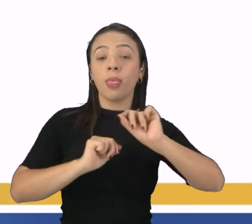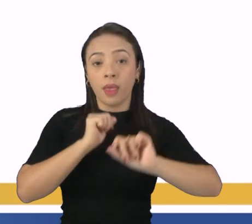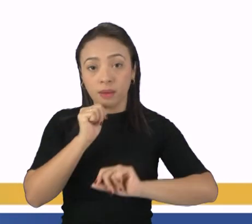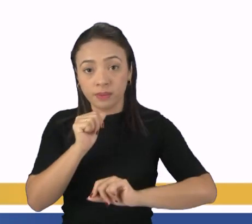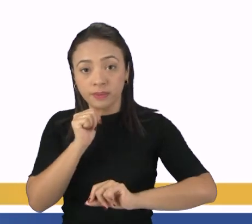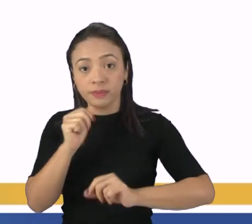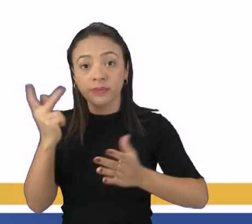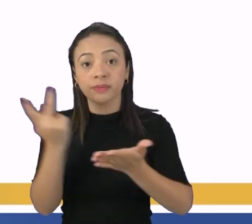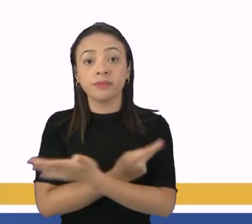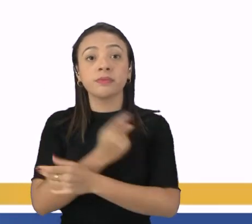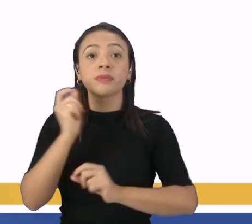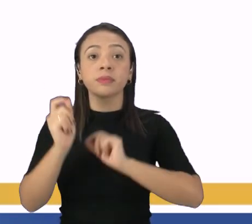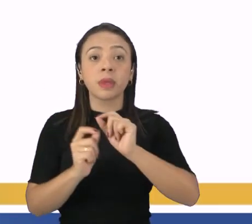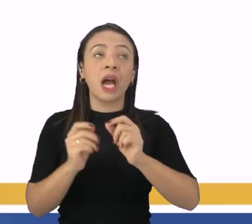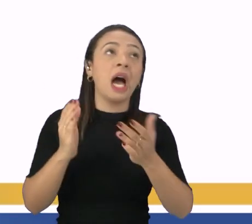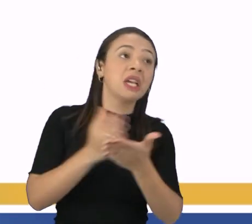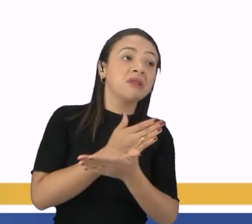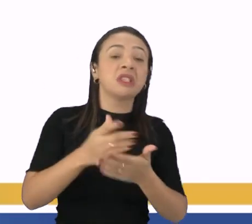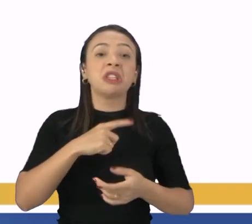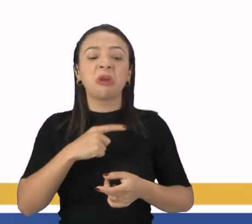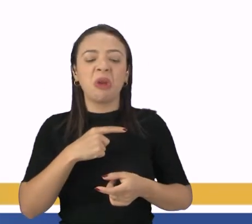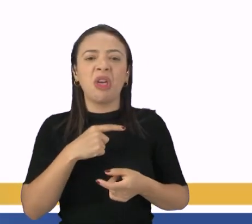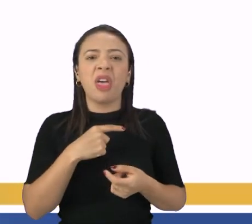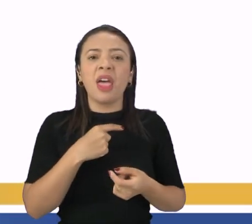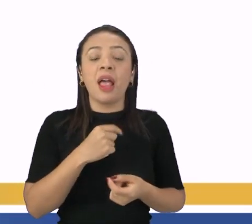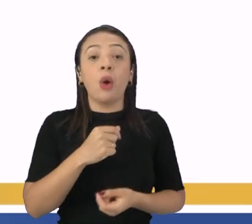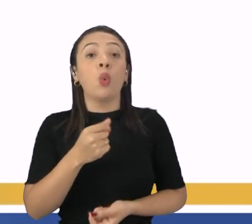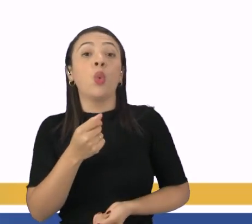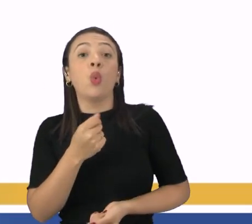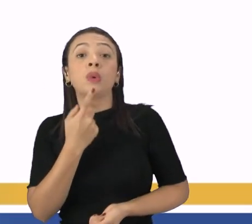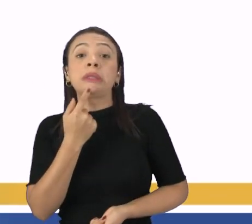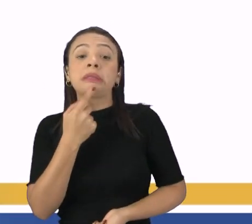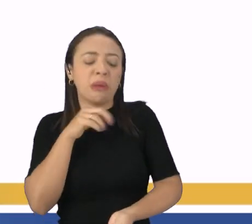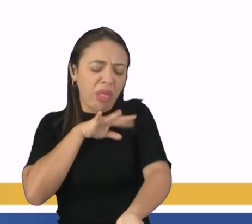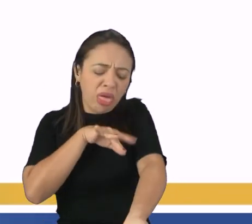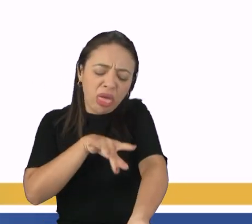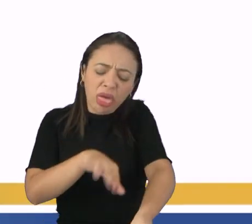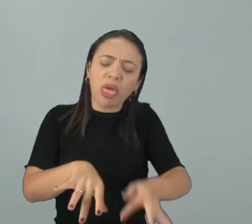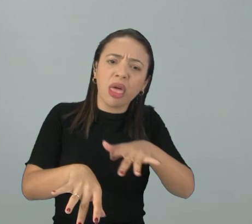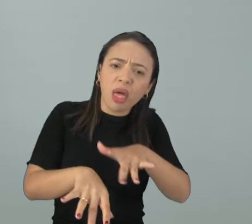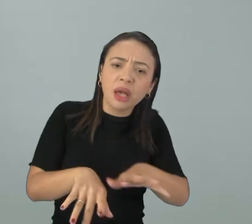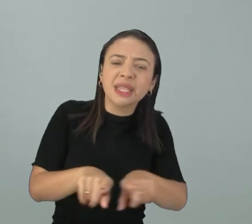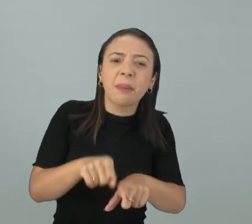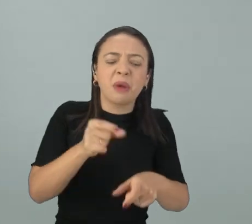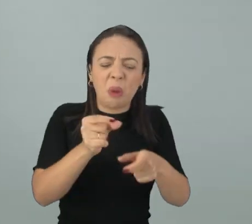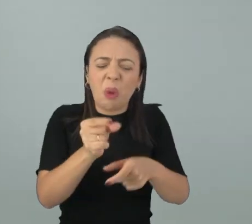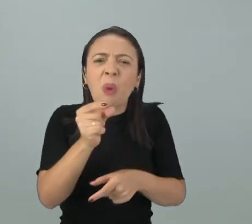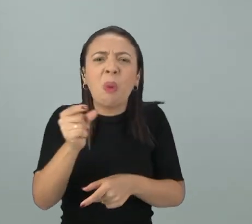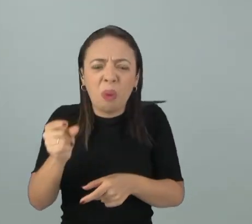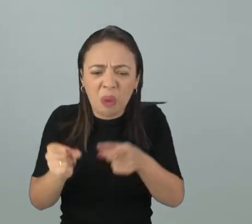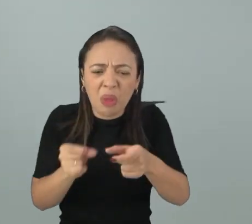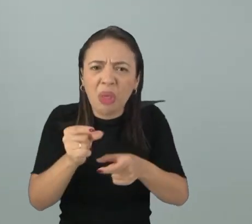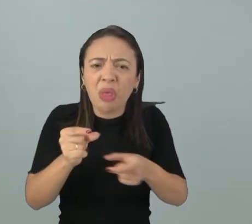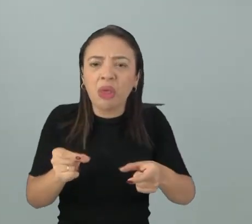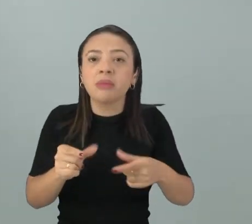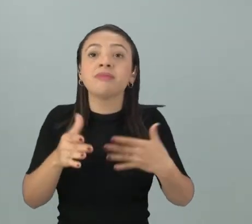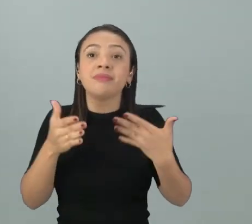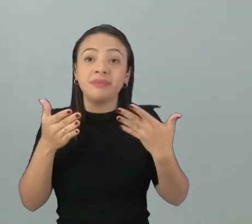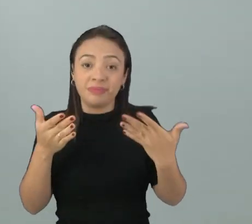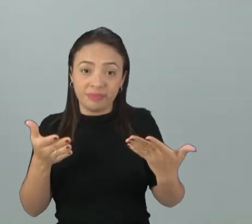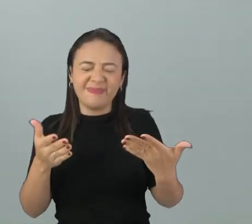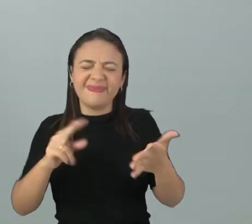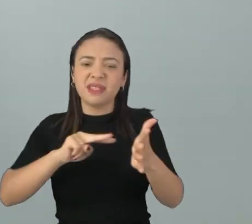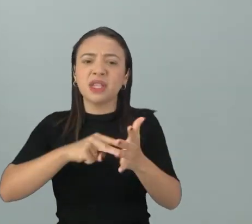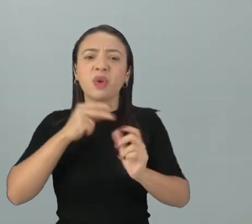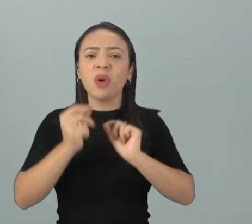menstruação vem aí alguns pedaços, né? Não é só sangue líquido, às vezes vem alguns pedaços, tá? E esses pedaços, esses tecidos,